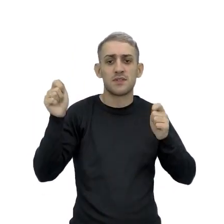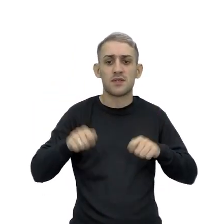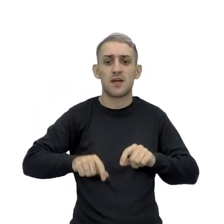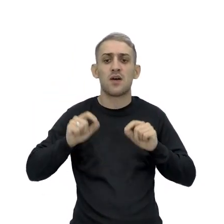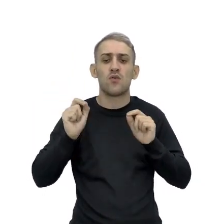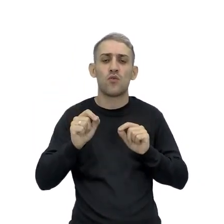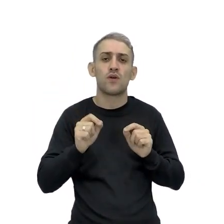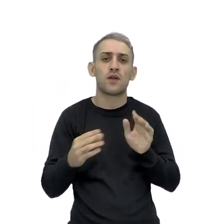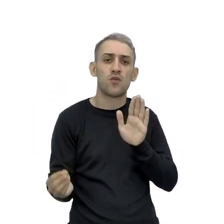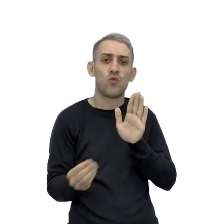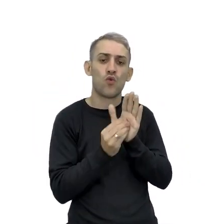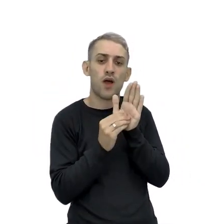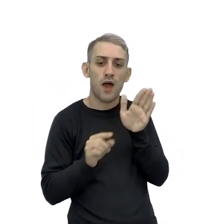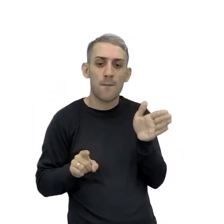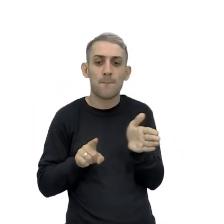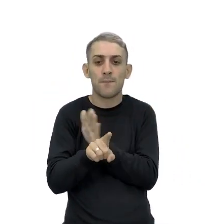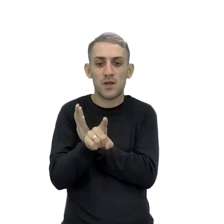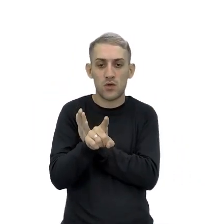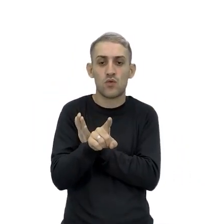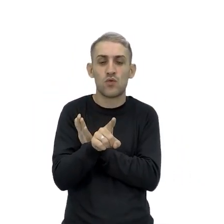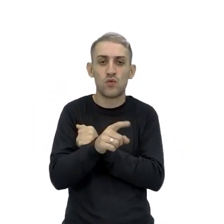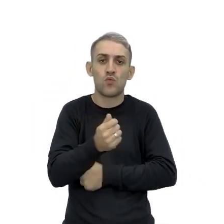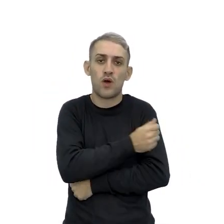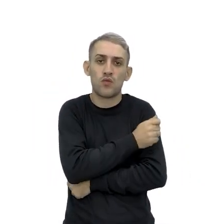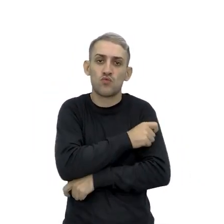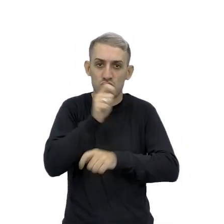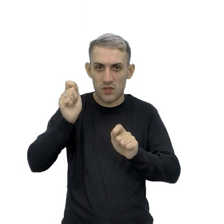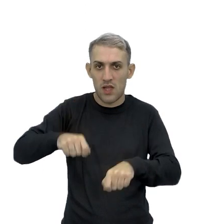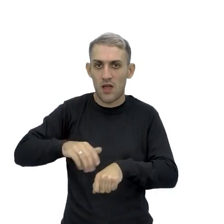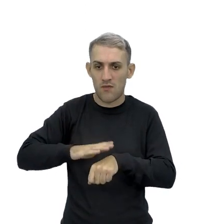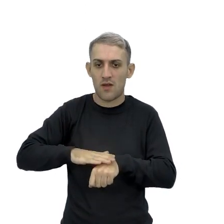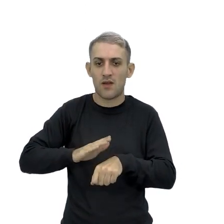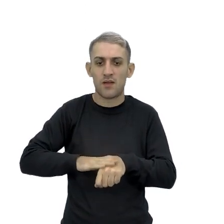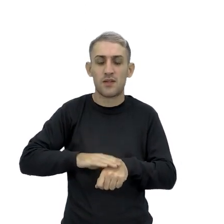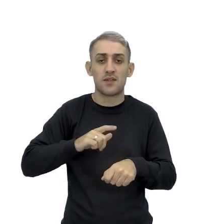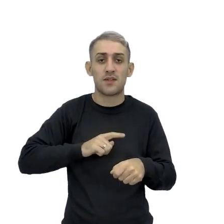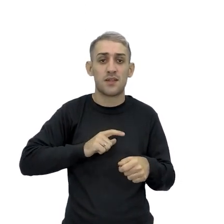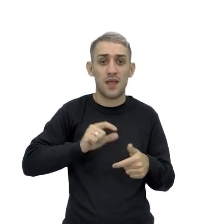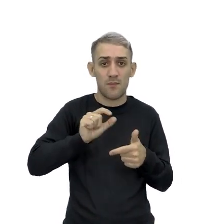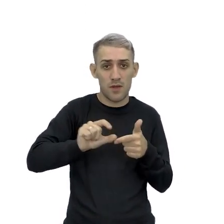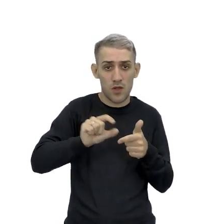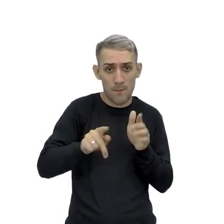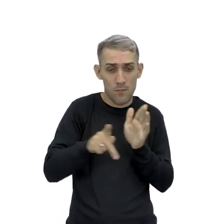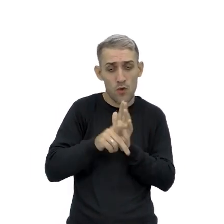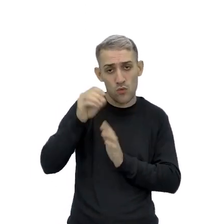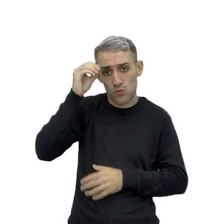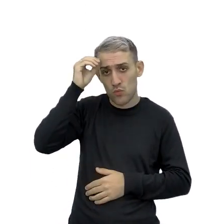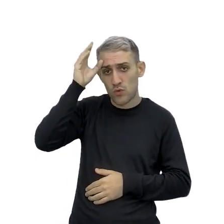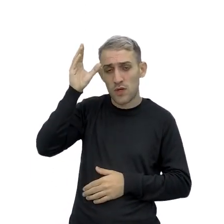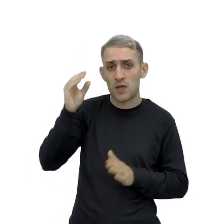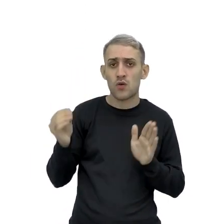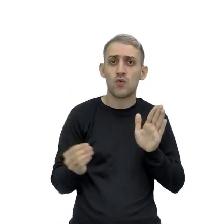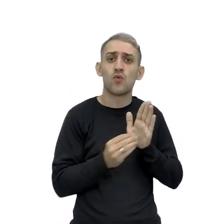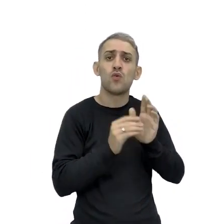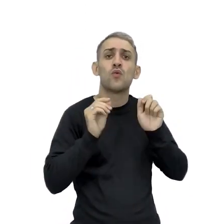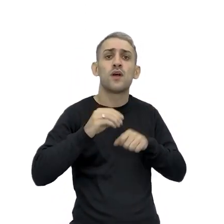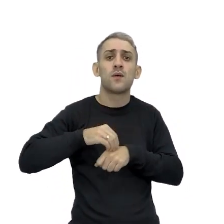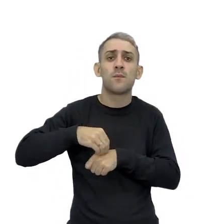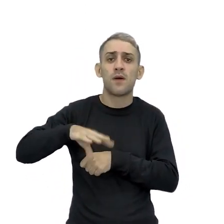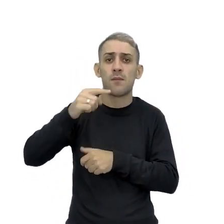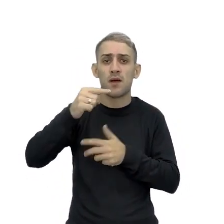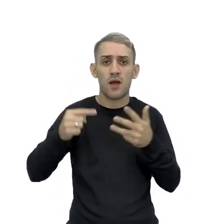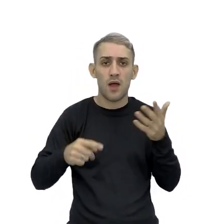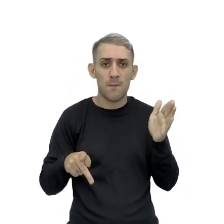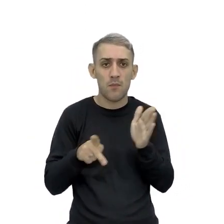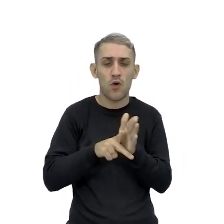a pergunta para que o aluno possa fazer. Nas pílulas do conhecimento, foram colocadas algumas sugestões para